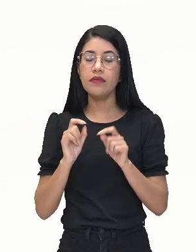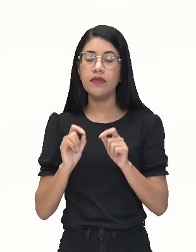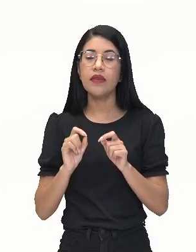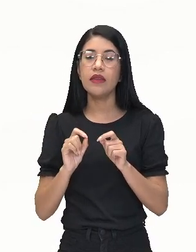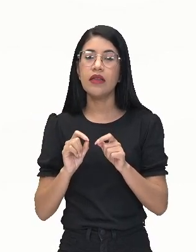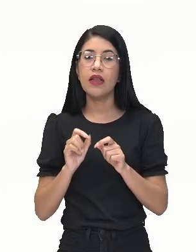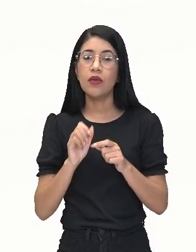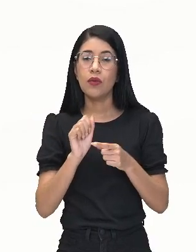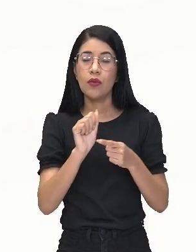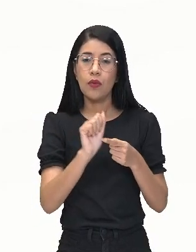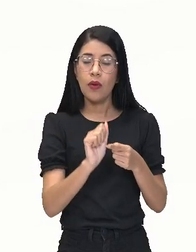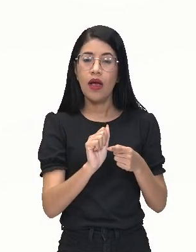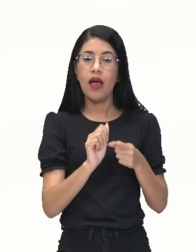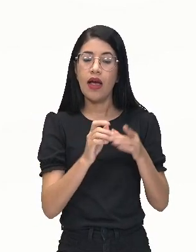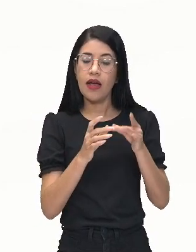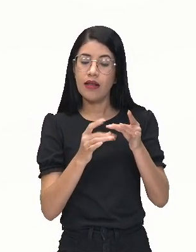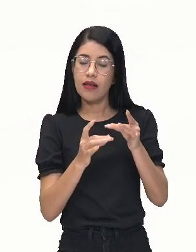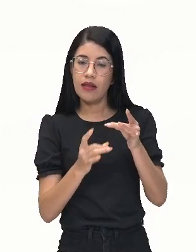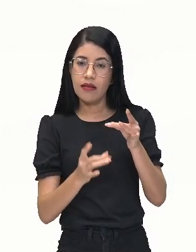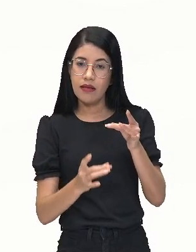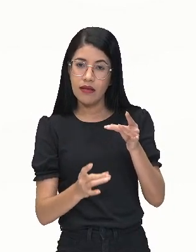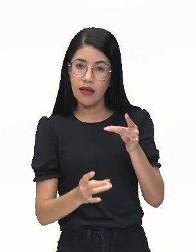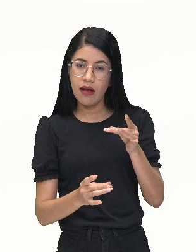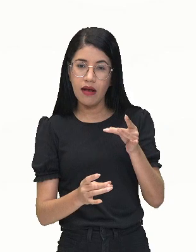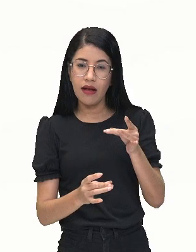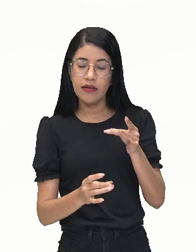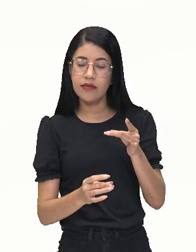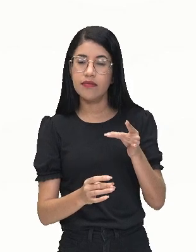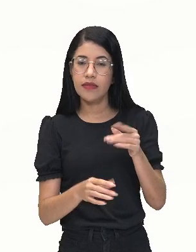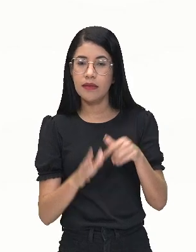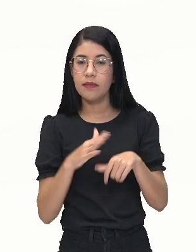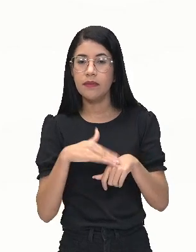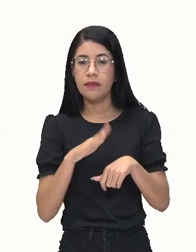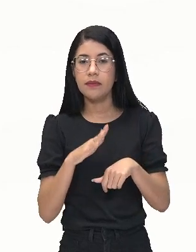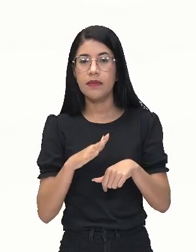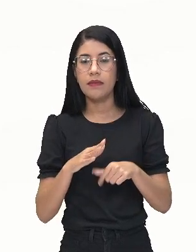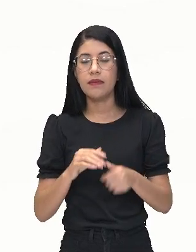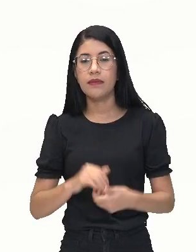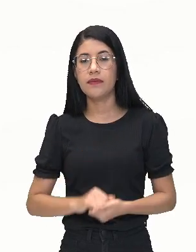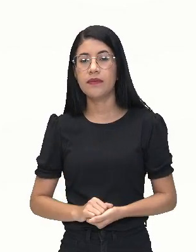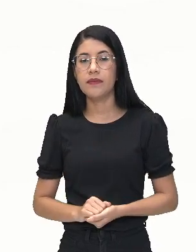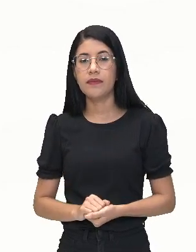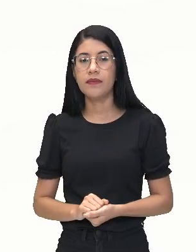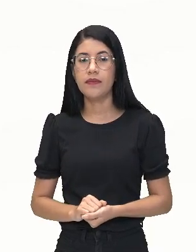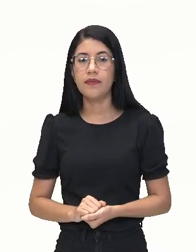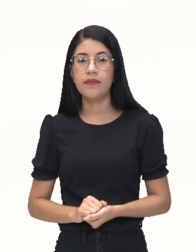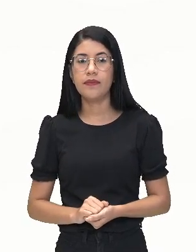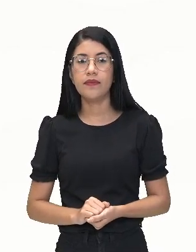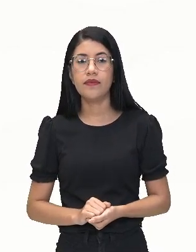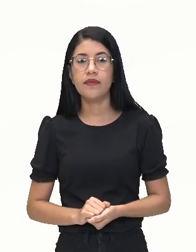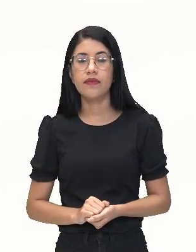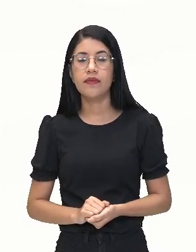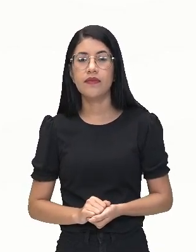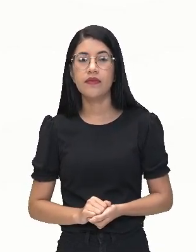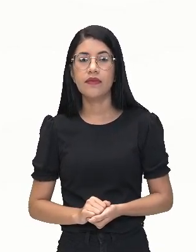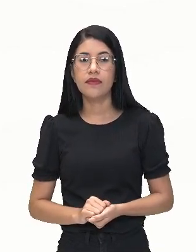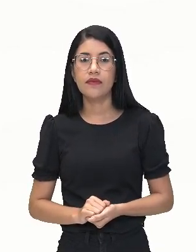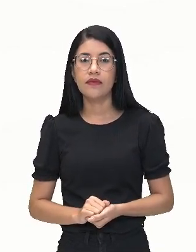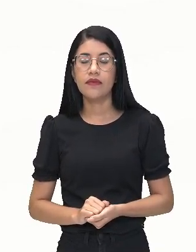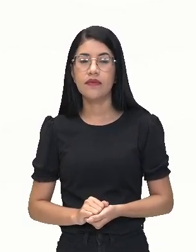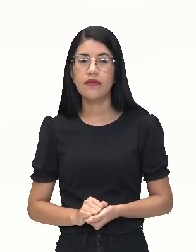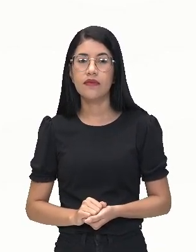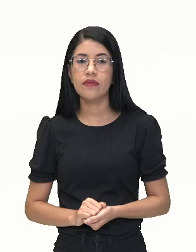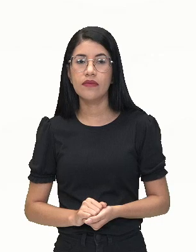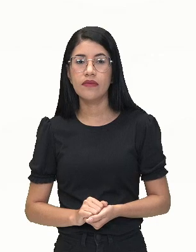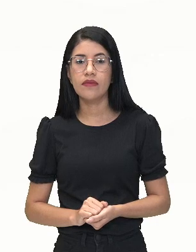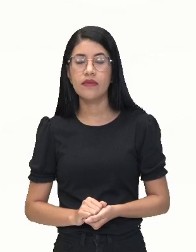nós temos maior detalhamento do que está sendo representado. Tudo bem? Vamos dar uma olhada